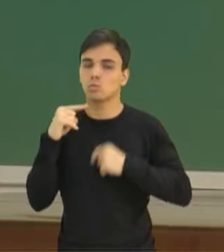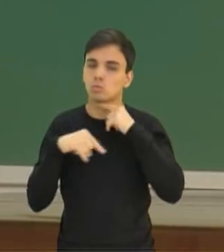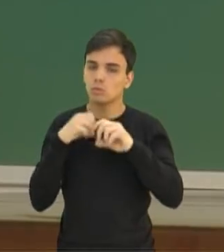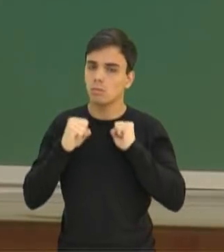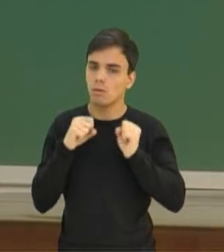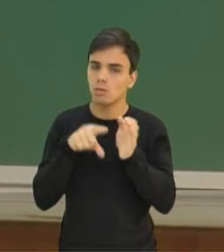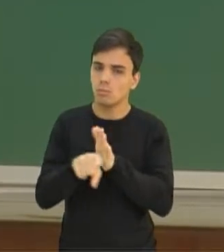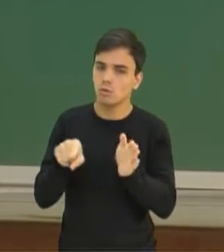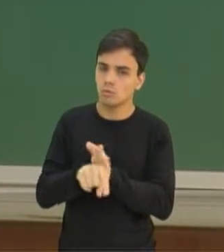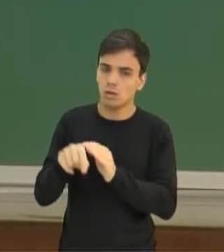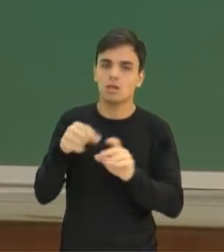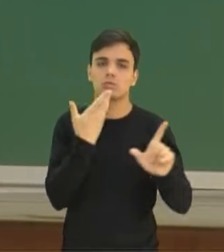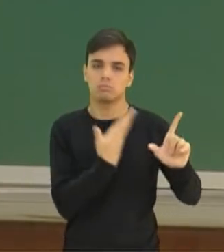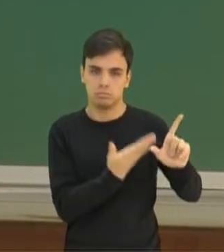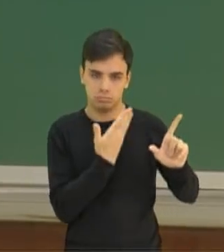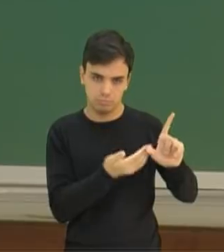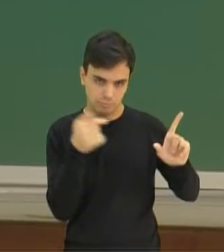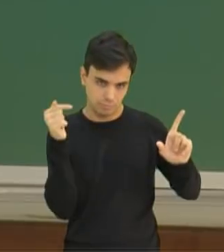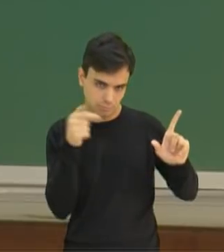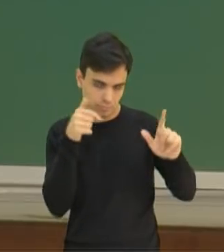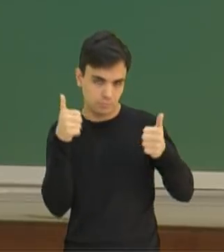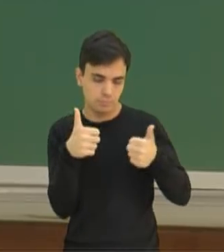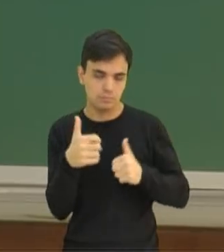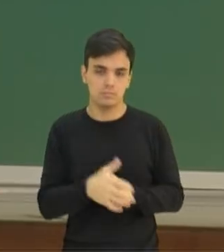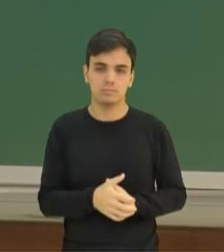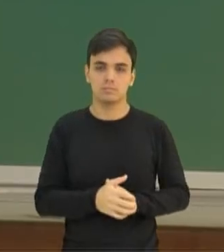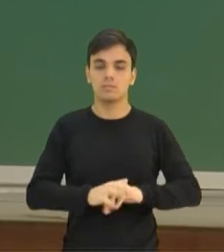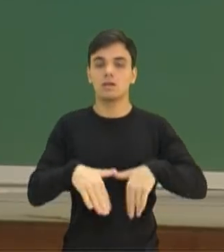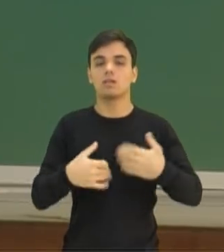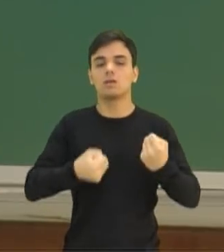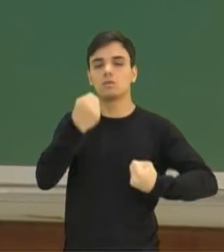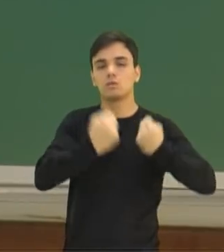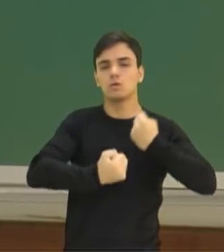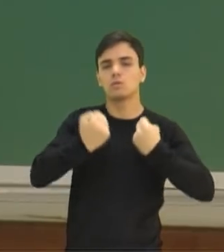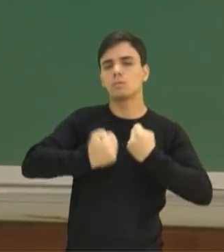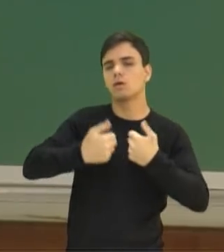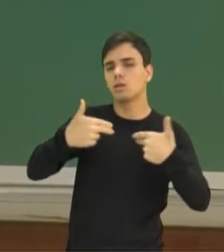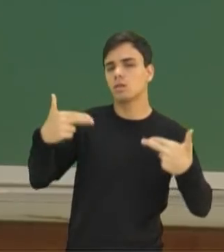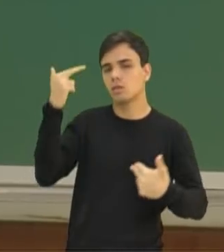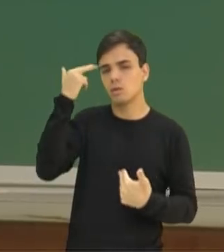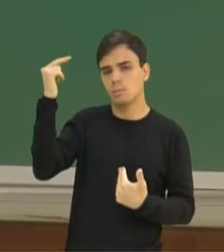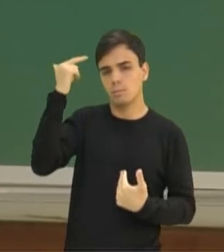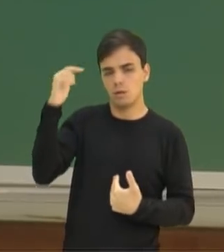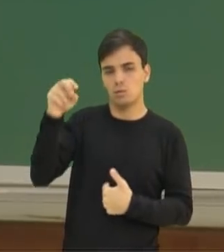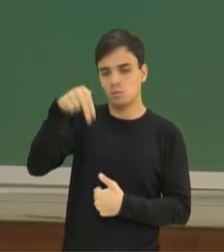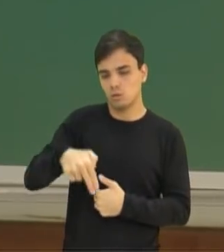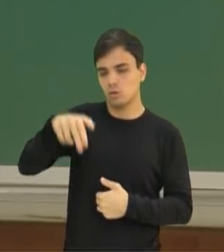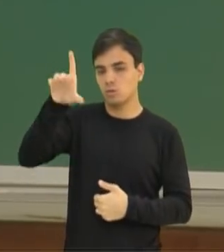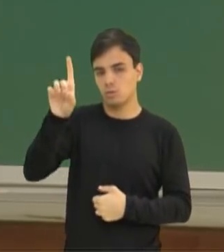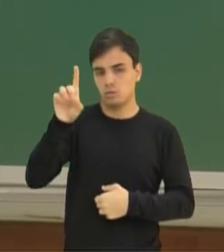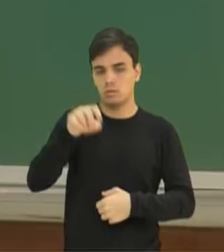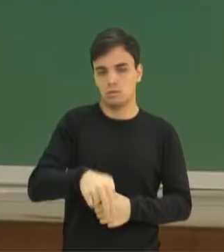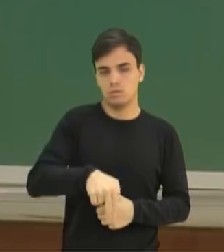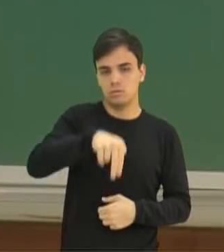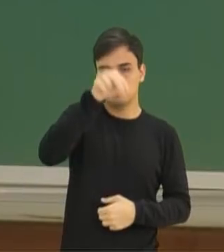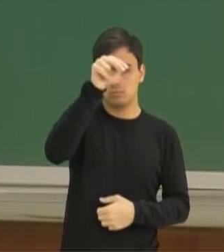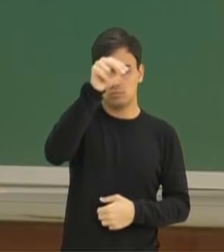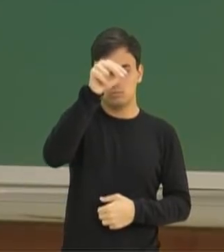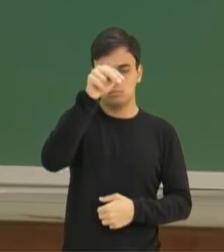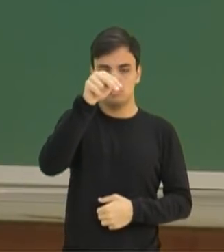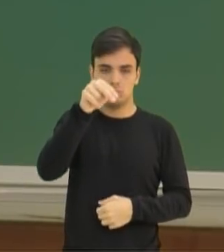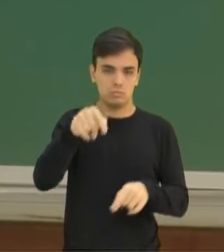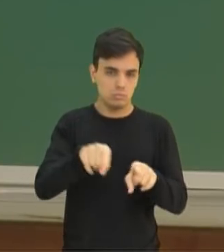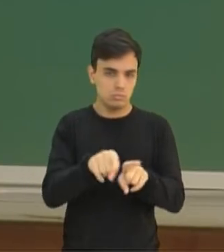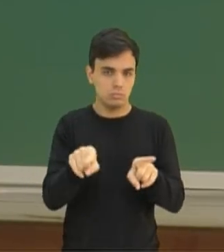perguntando também lá no aplicativo. Então, exemplos de meios de transportes que são comuns ali na região Norte e que são comuns, ou